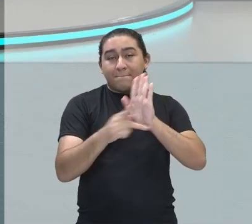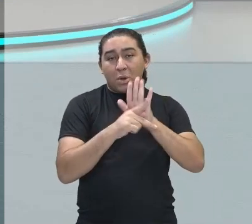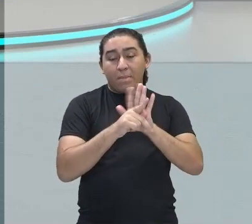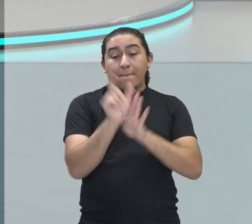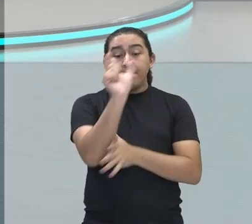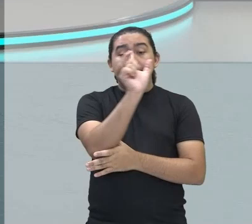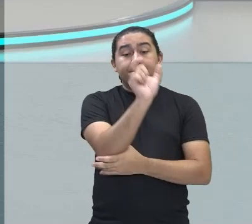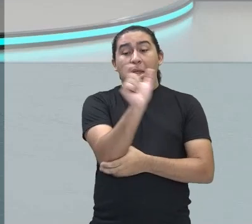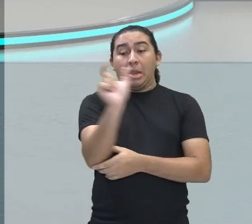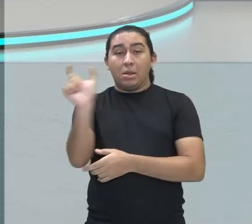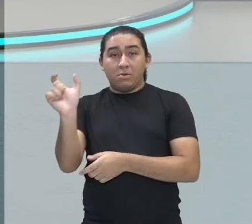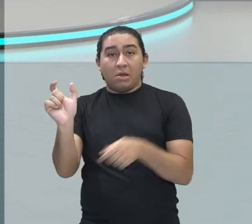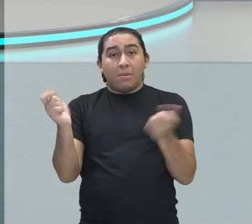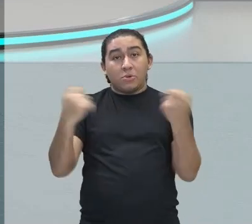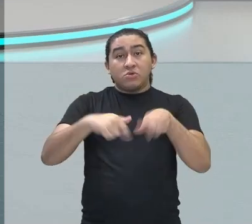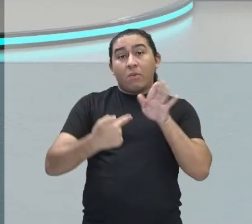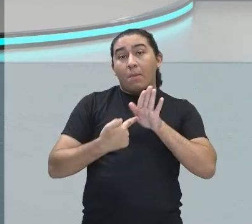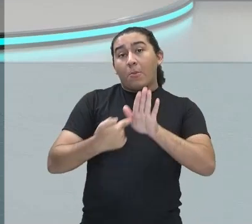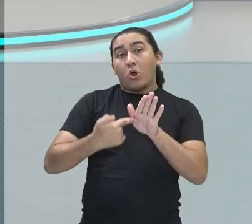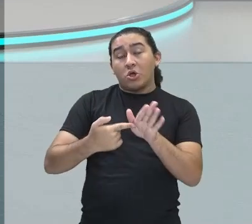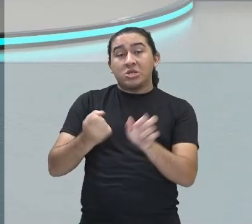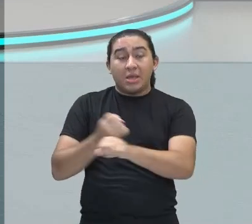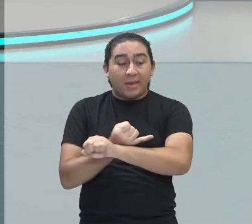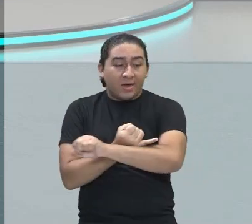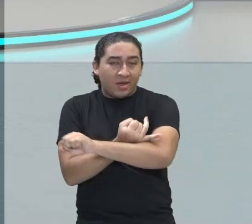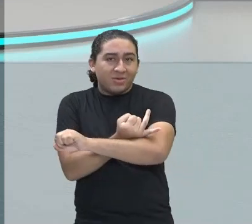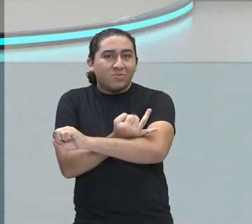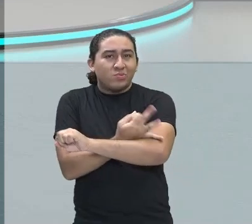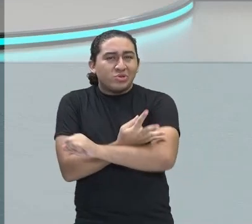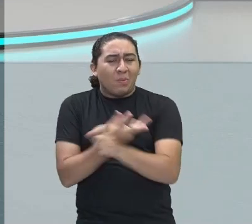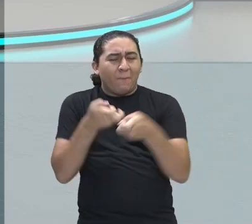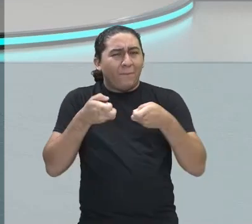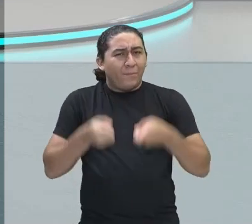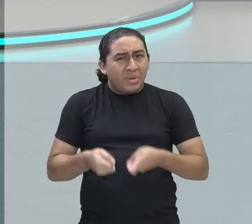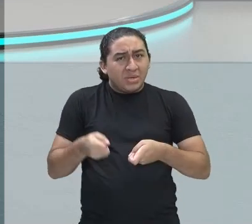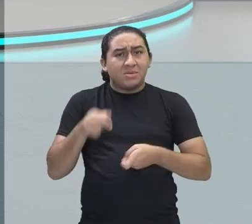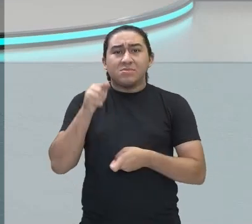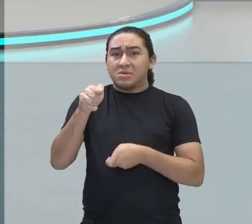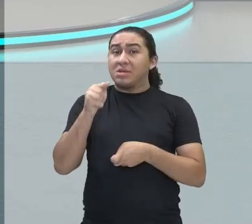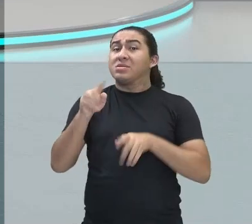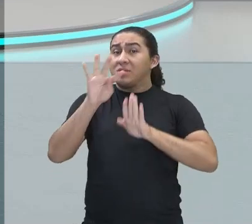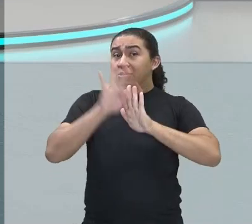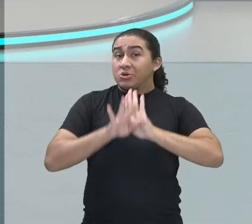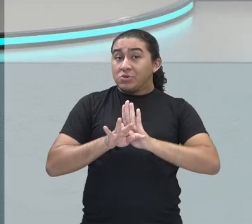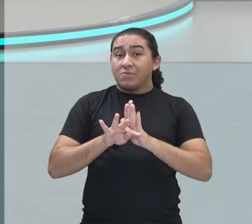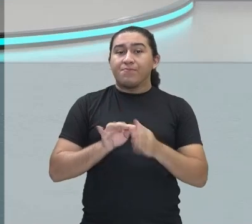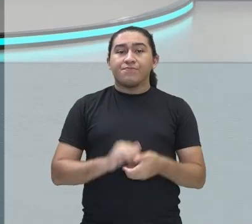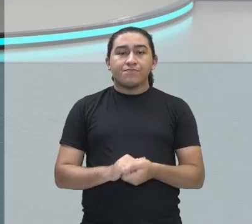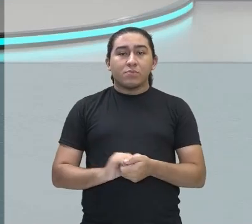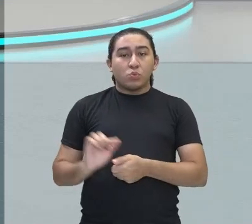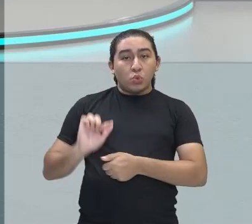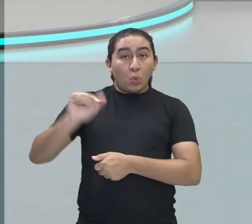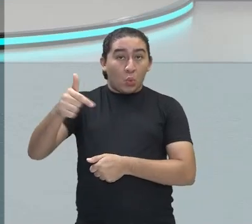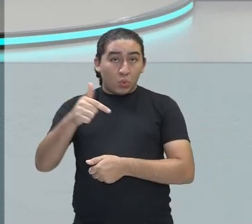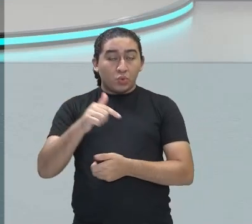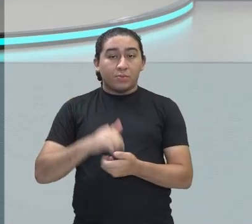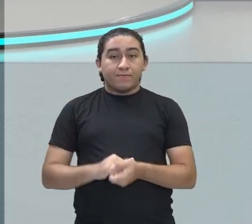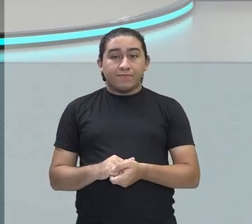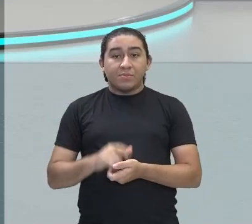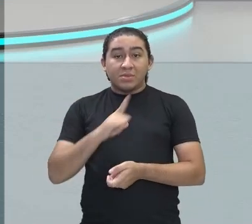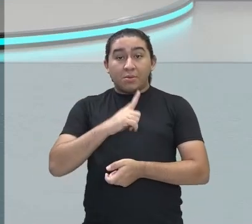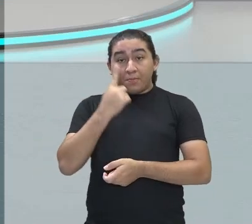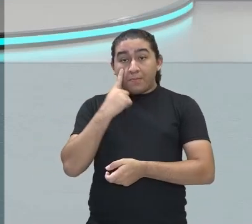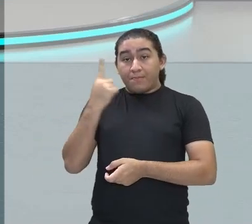para demonstrar a emoção, a carga emocional desse poeta, né? Já o poema Luar sobre a Cruz da